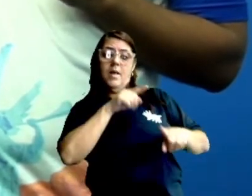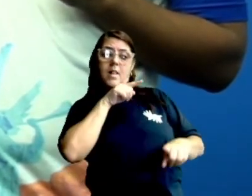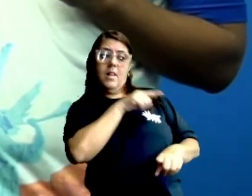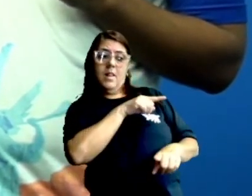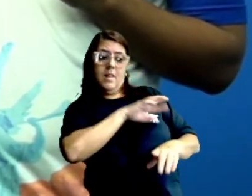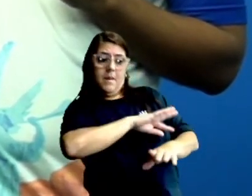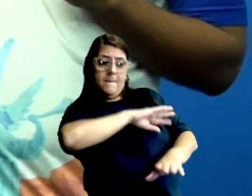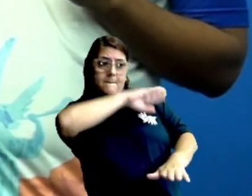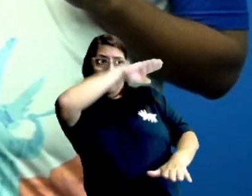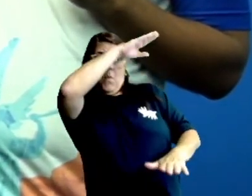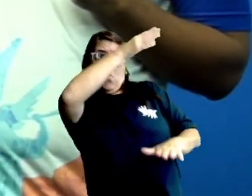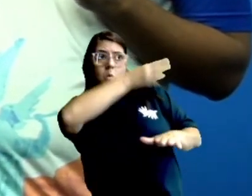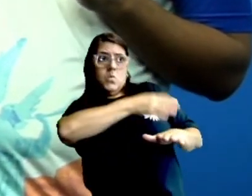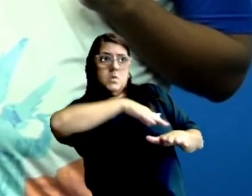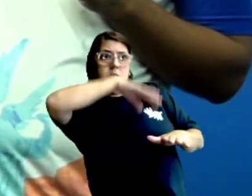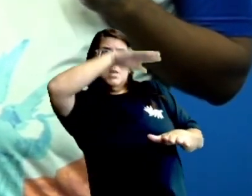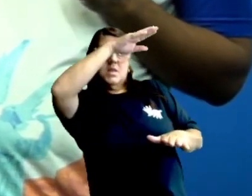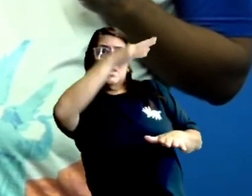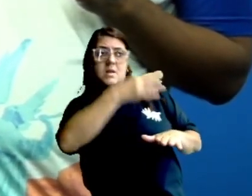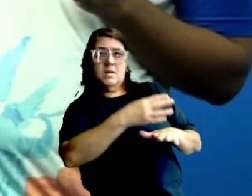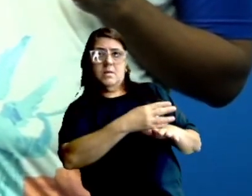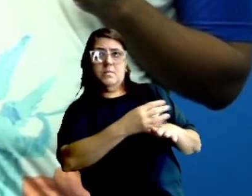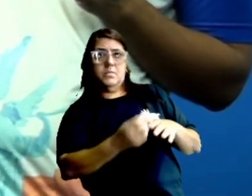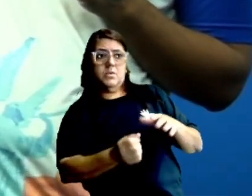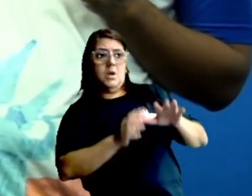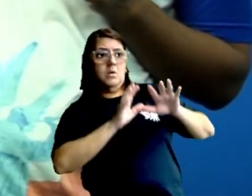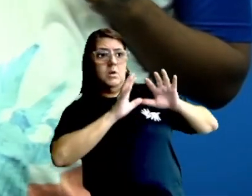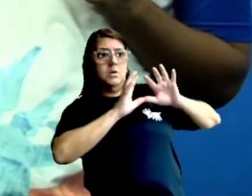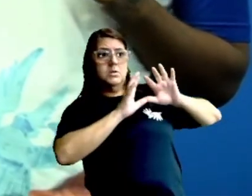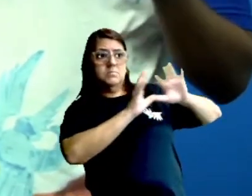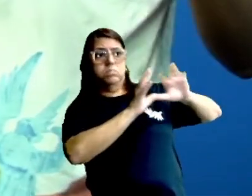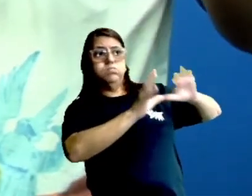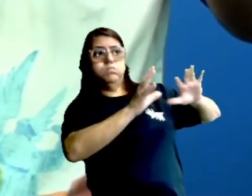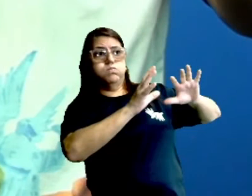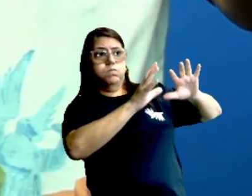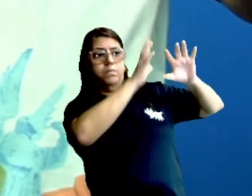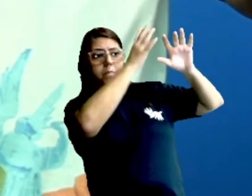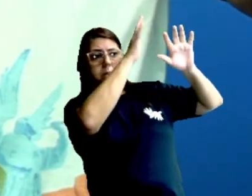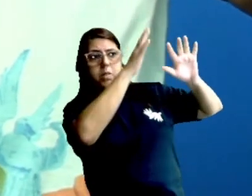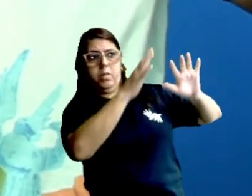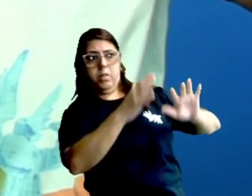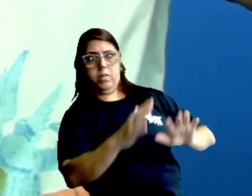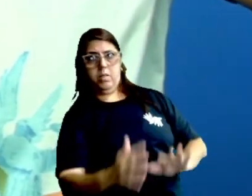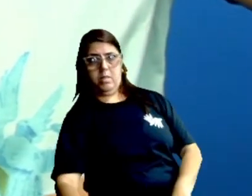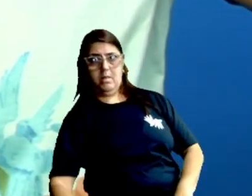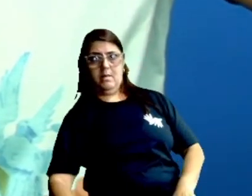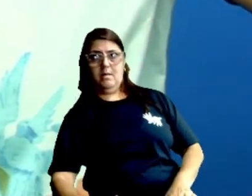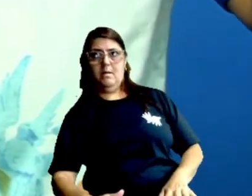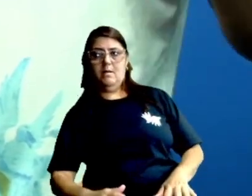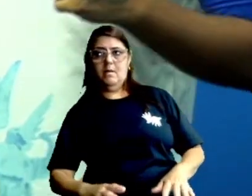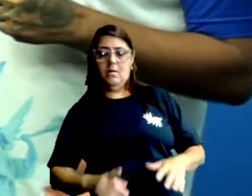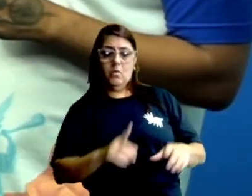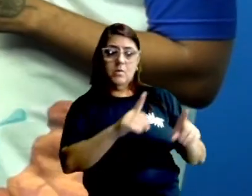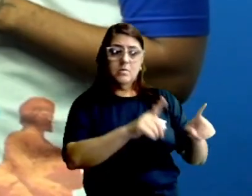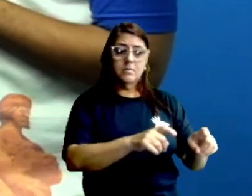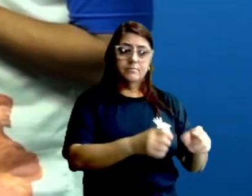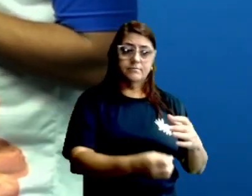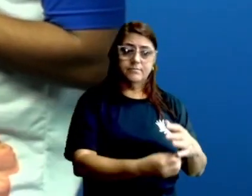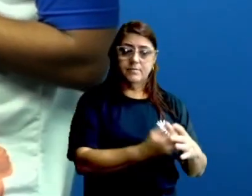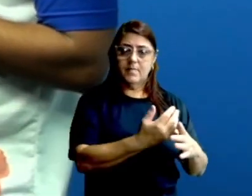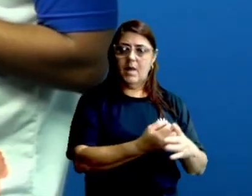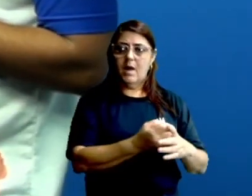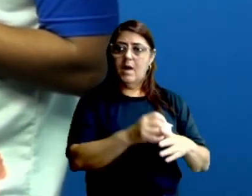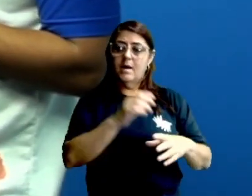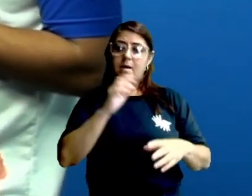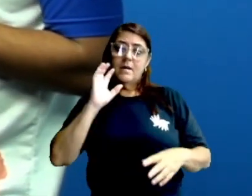então corria o risco de acontecer a erosão, né, das paredes caírem quando fosse feito o processo de agricultura. Então eles